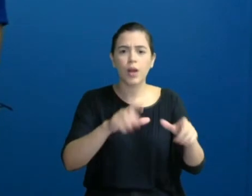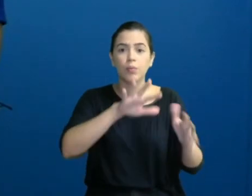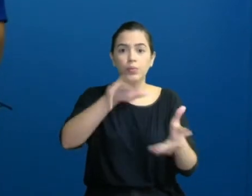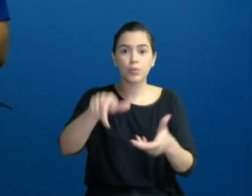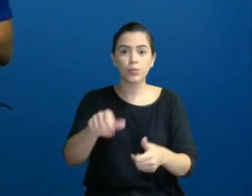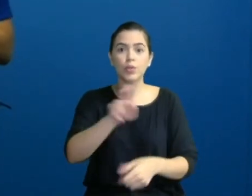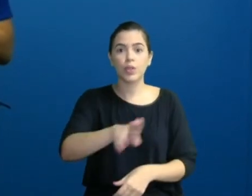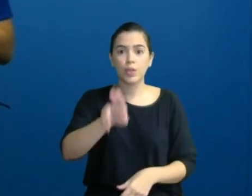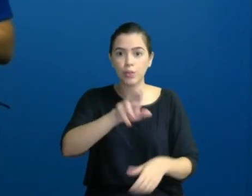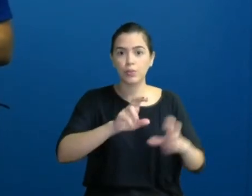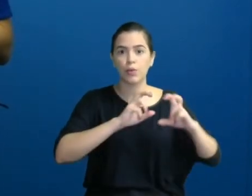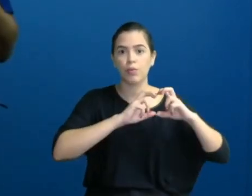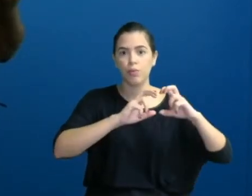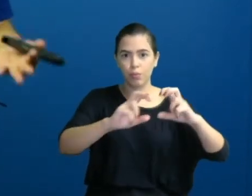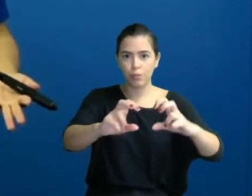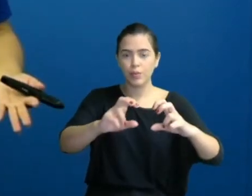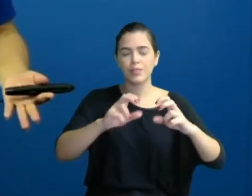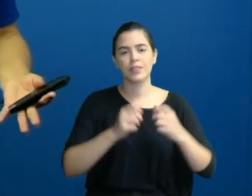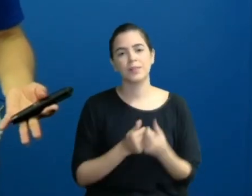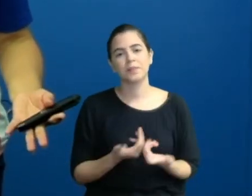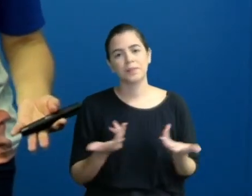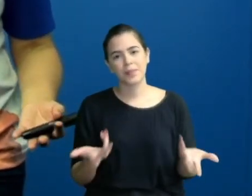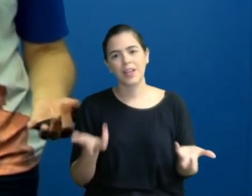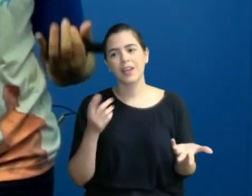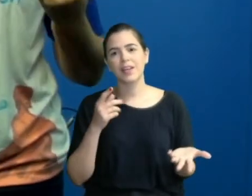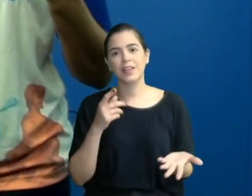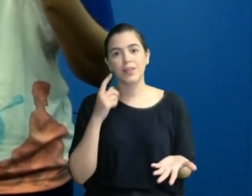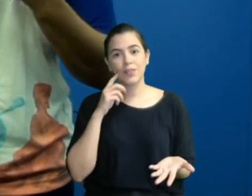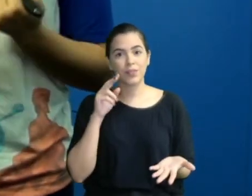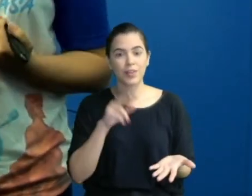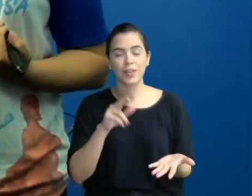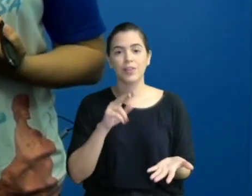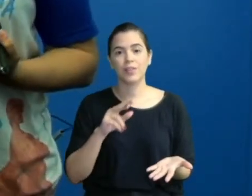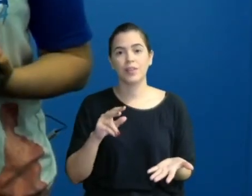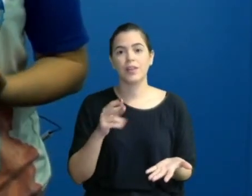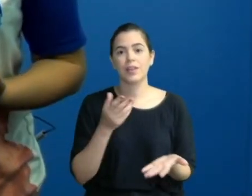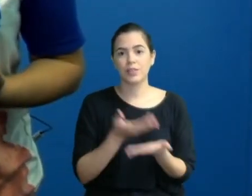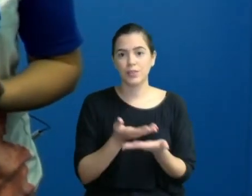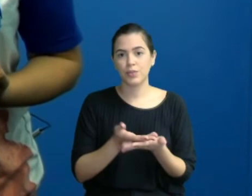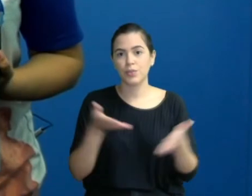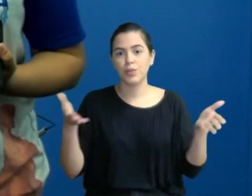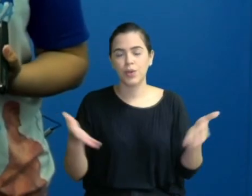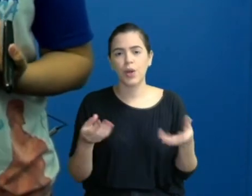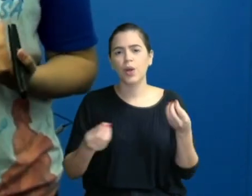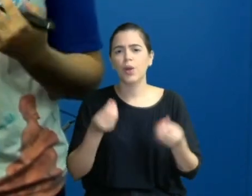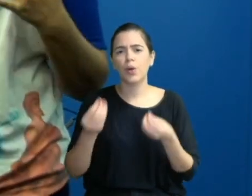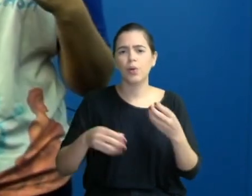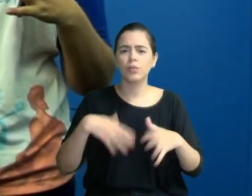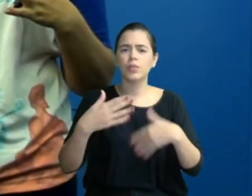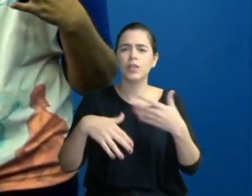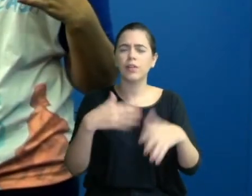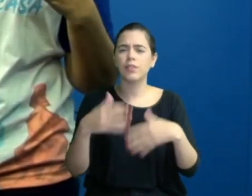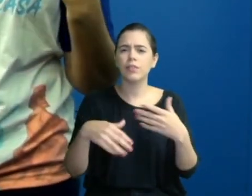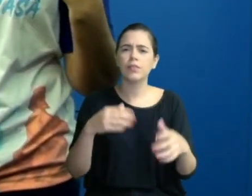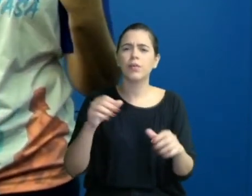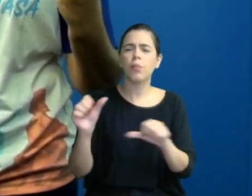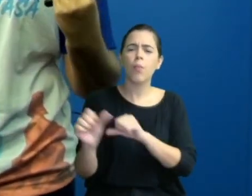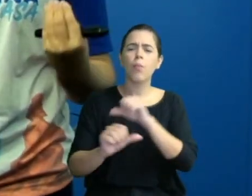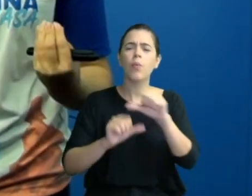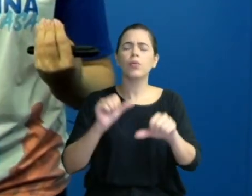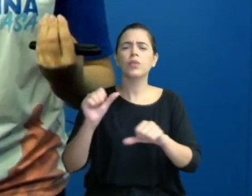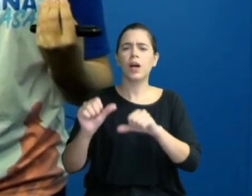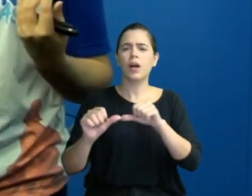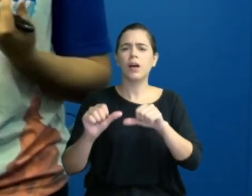de transporte, né? Os bondinhos. Então, revisando o que a gente viu hoje, como o desenvolvimento dos meios de transporte mudaram a noção